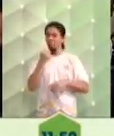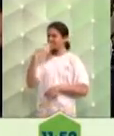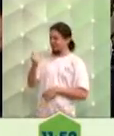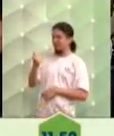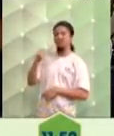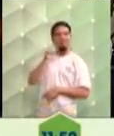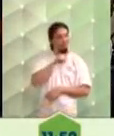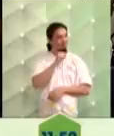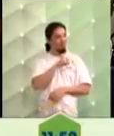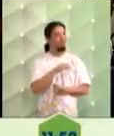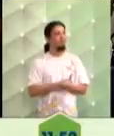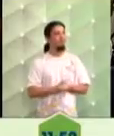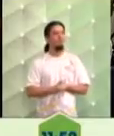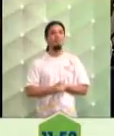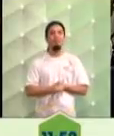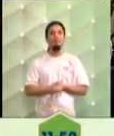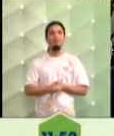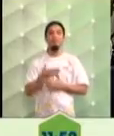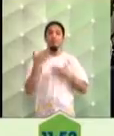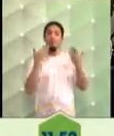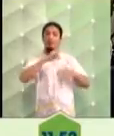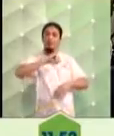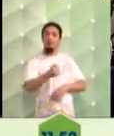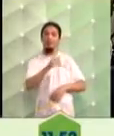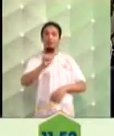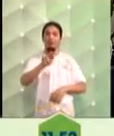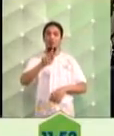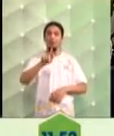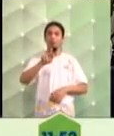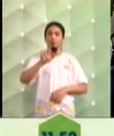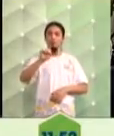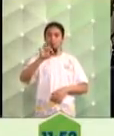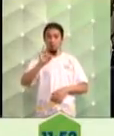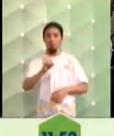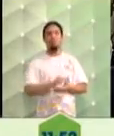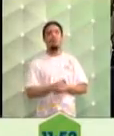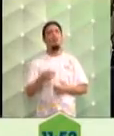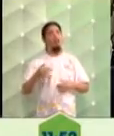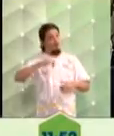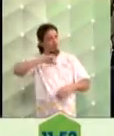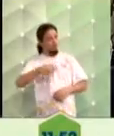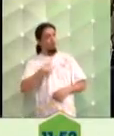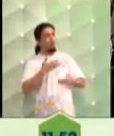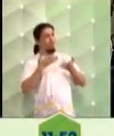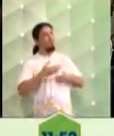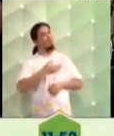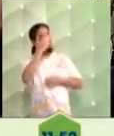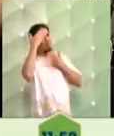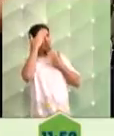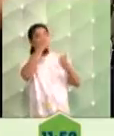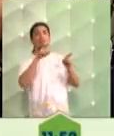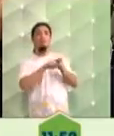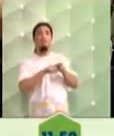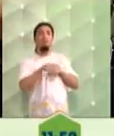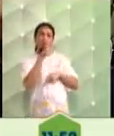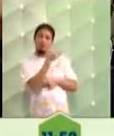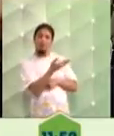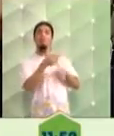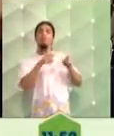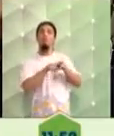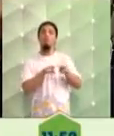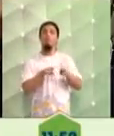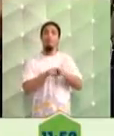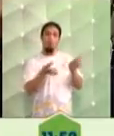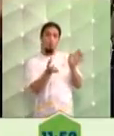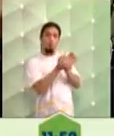certo, Clodoaldo? Deixa ele falar aí. Fala aí, Augusto. Fala aí, aproveita que ele tá aí, que ele não tá no meu vídeo. Aproveitando, Ivan, quero agradecer a você, a toda a equipe, a Marcela Rosa, que